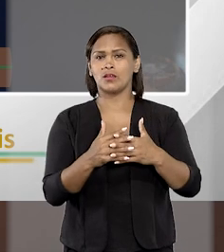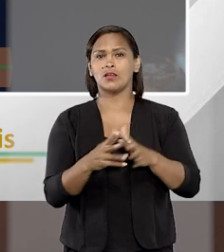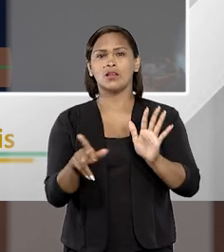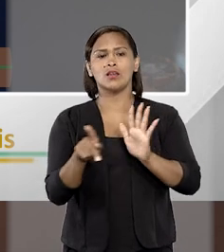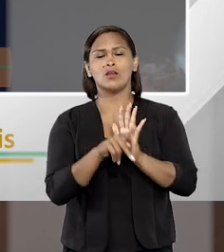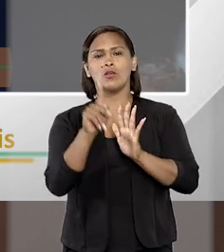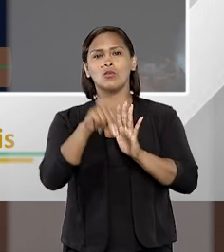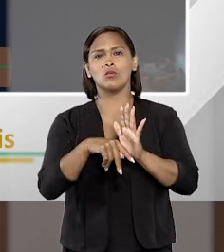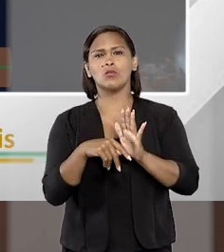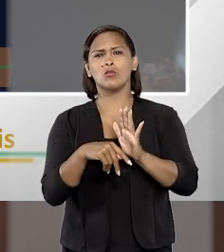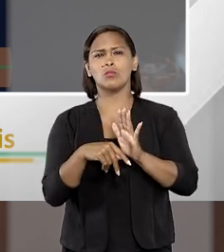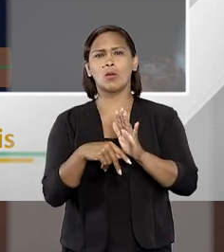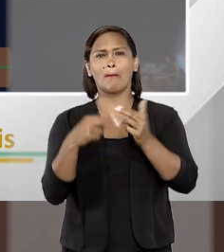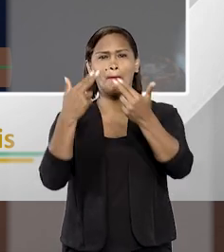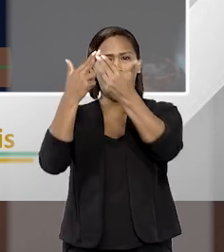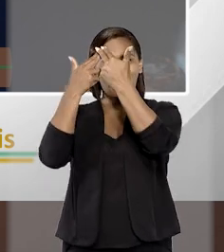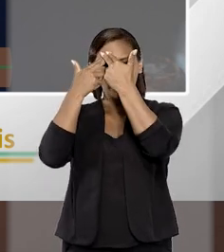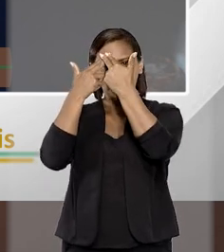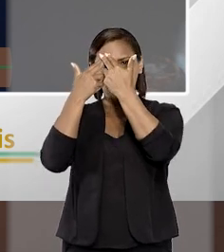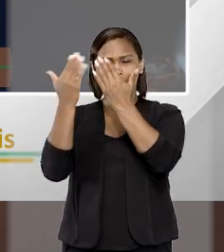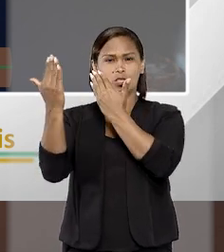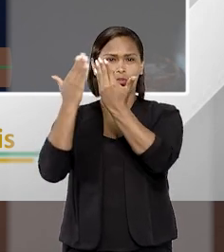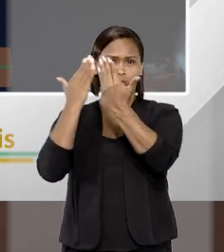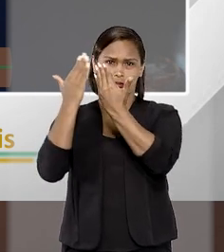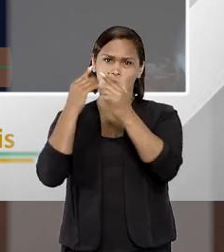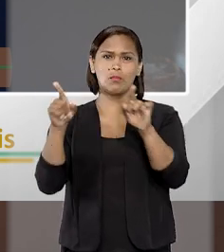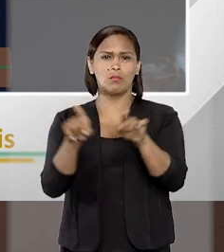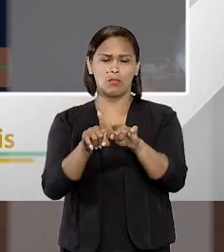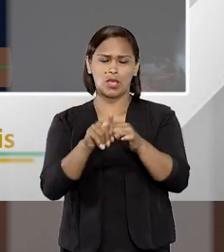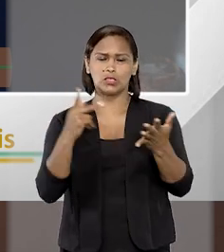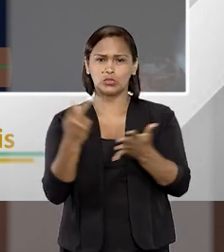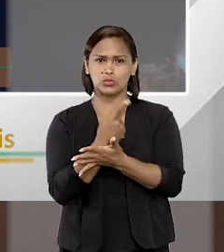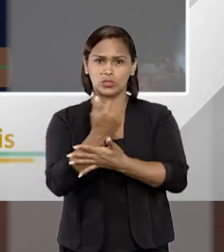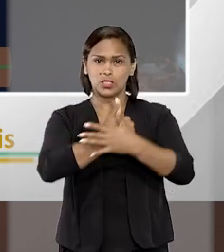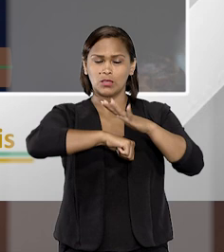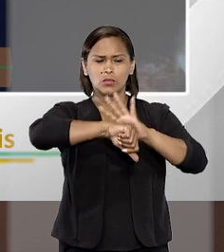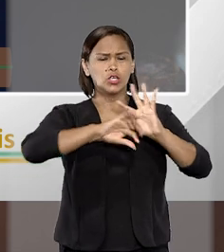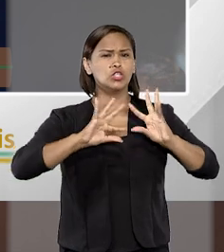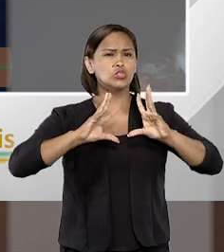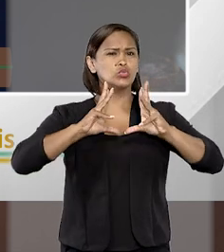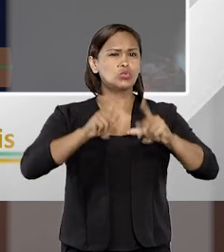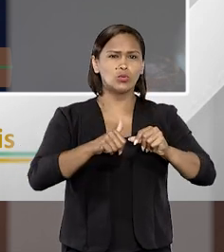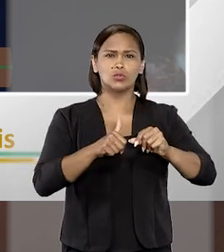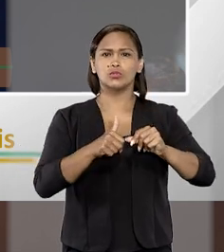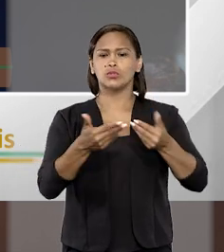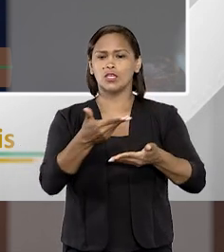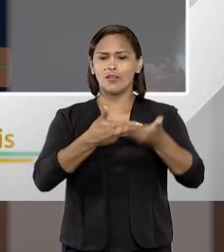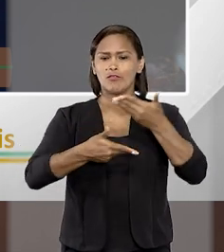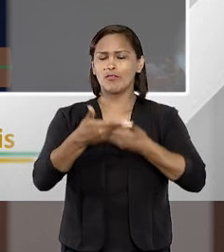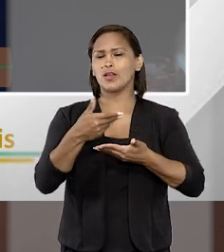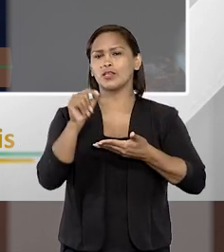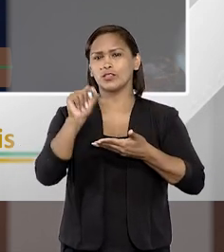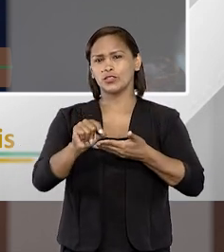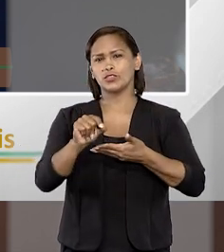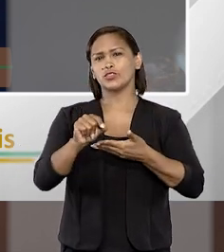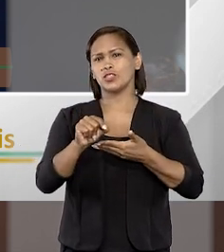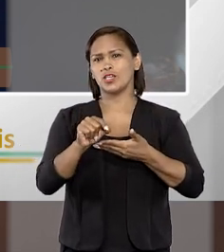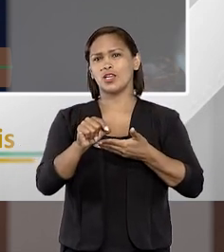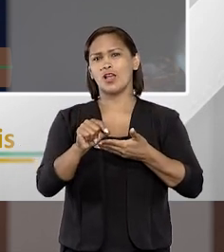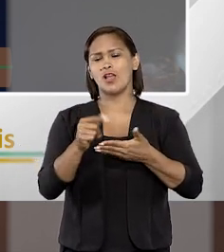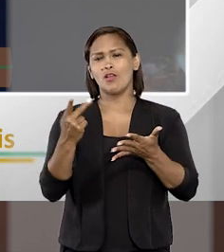própria decorrente do crime também tudo isso vai gerar